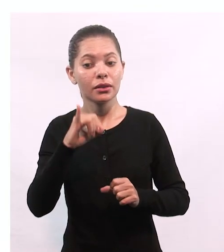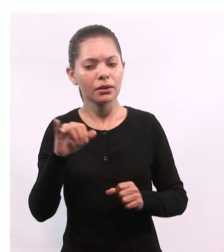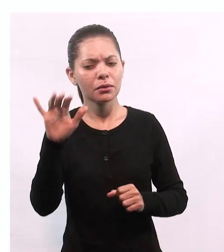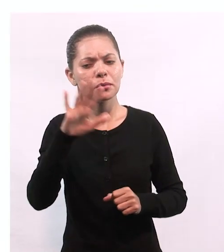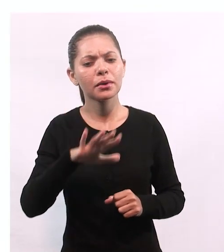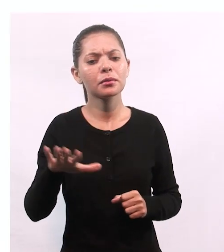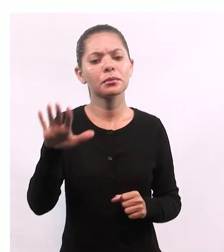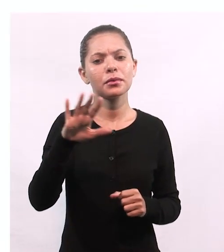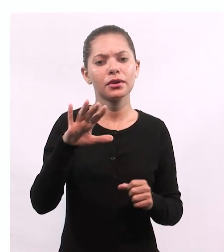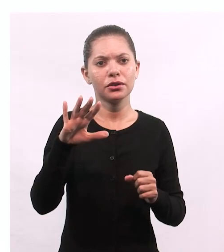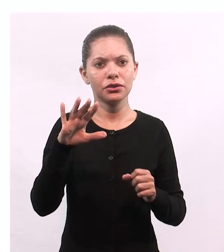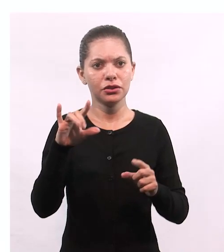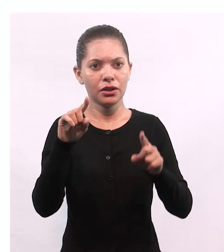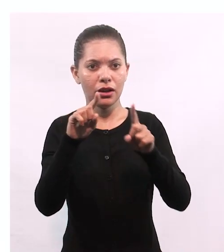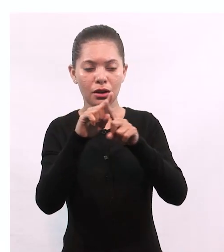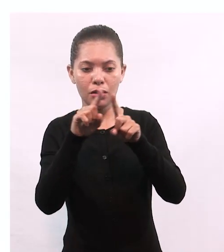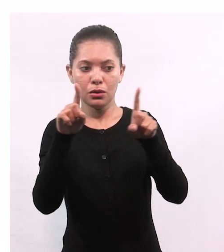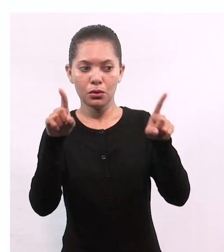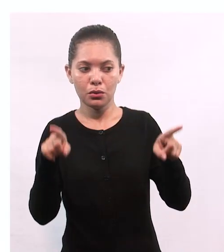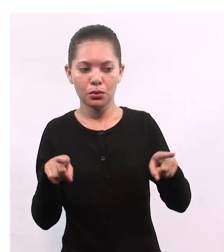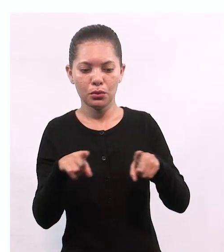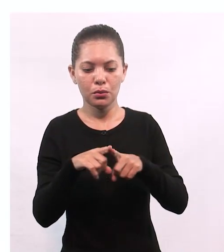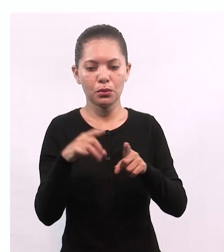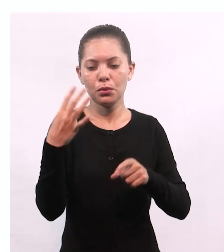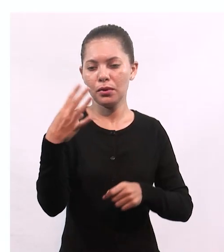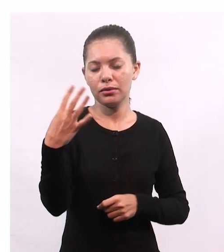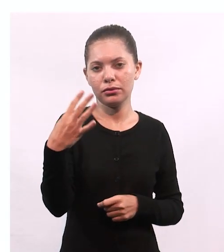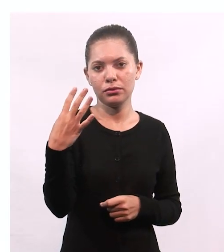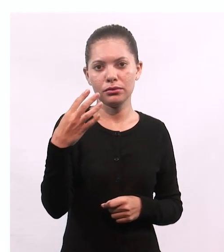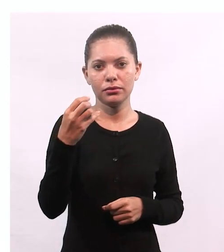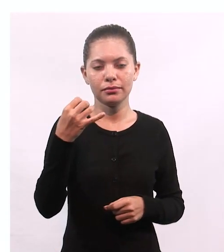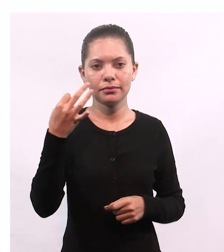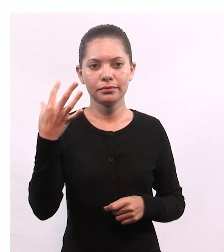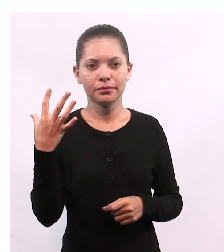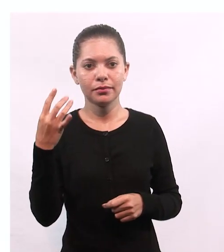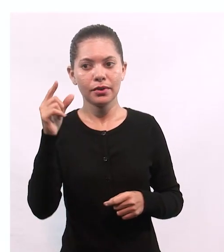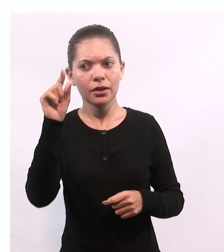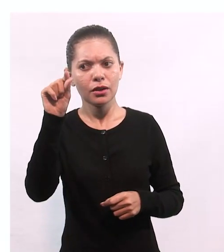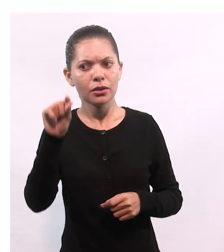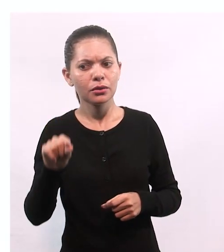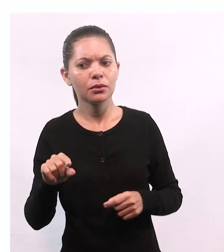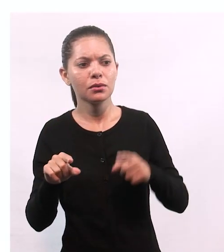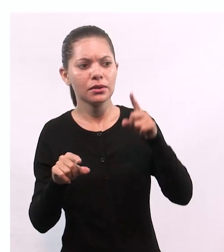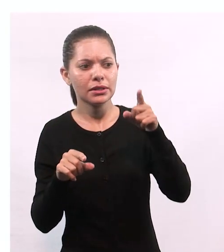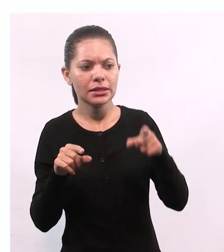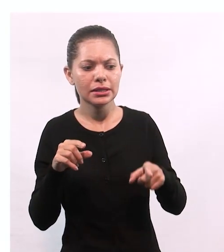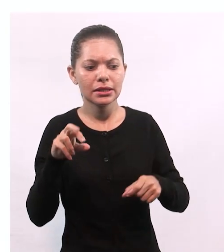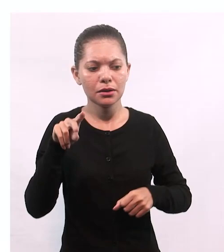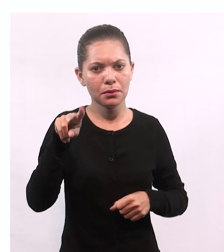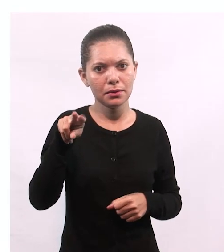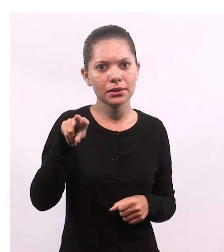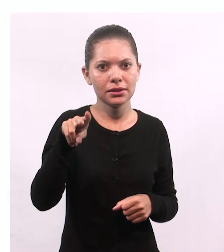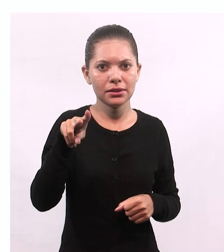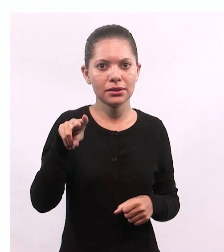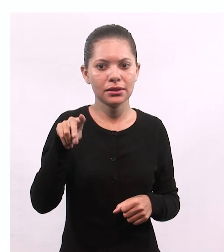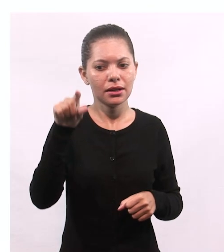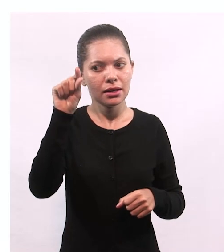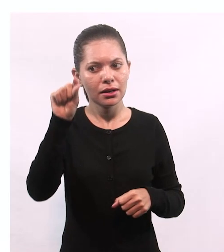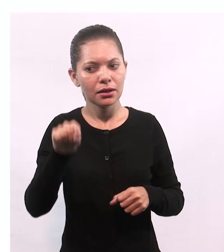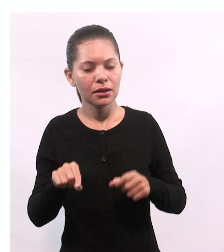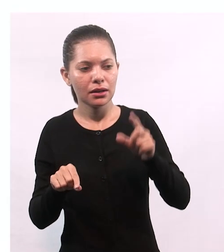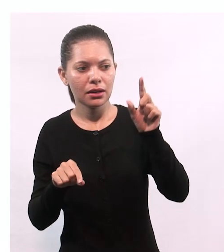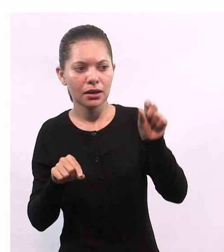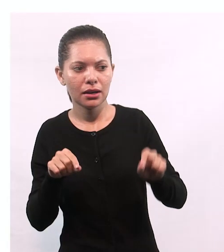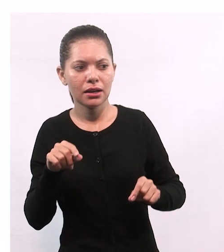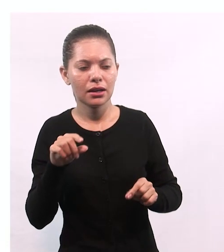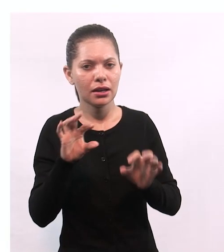Então, dado uma figura quadrilátero formada por 4 lados, 2 pares de lados paralelos, se eles